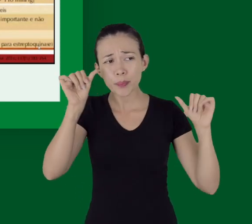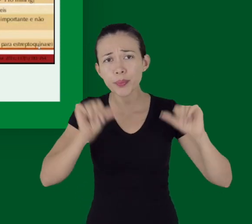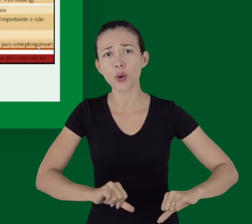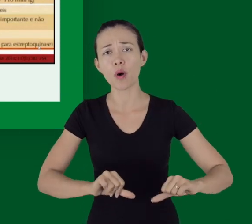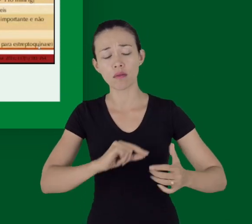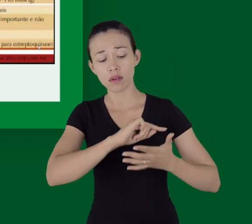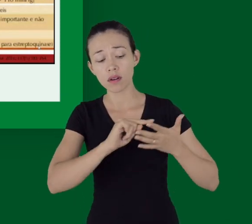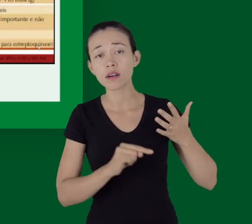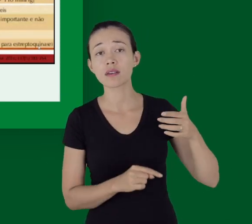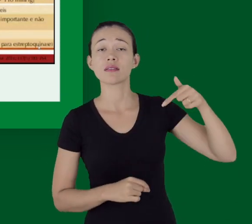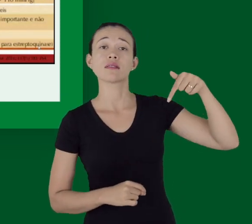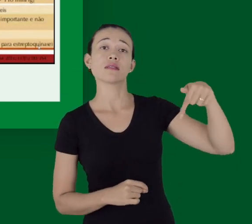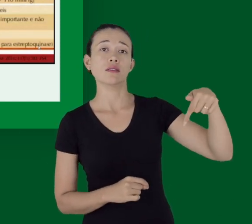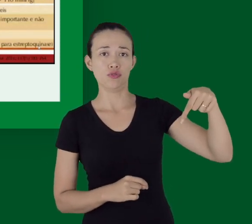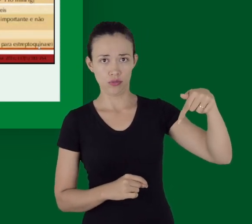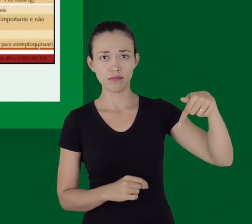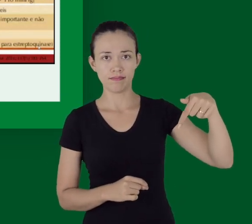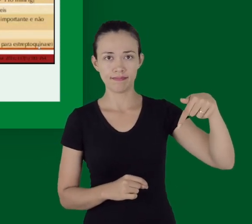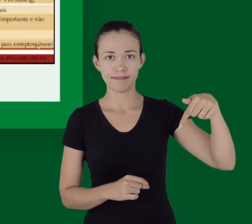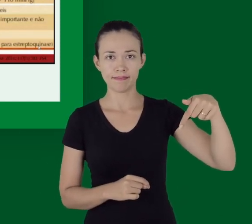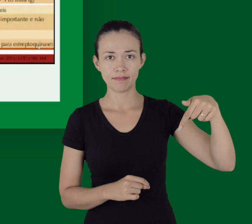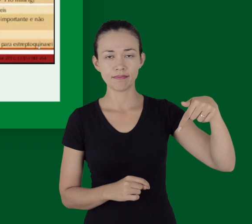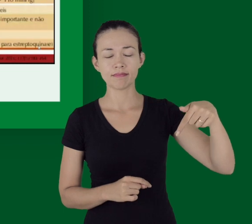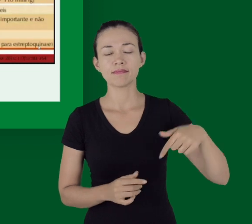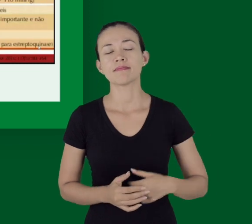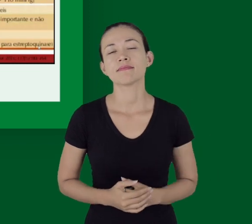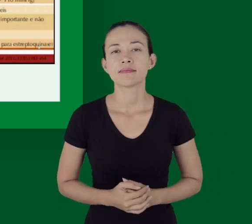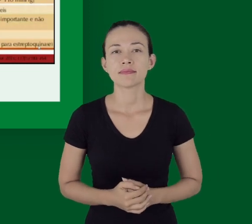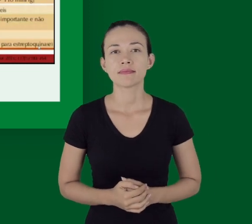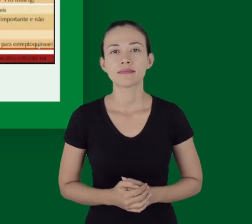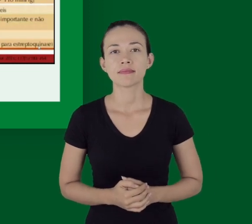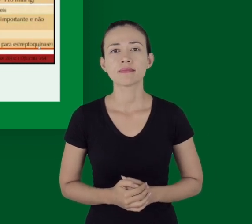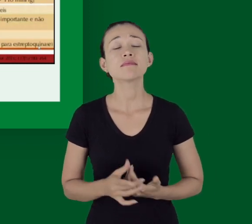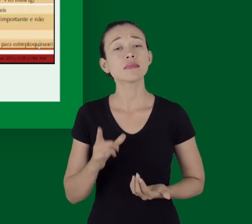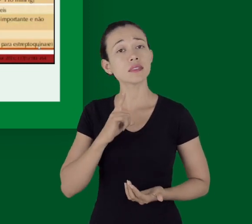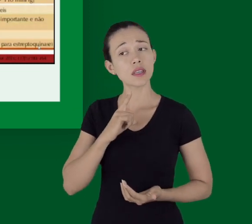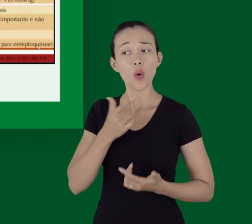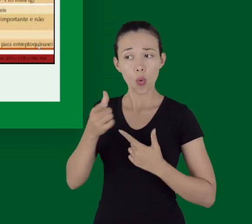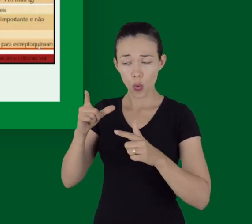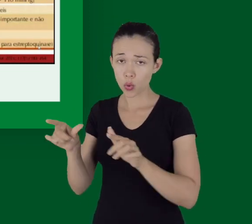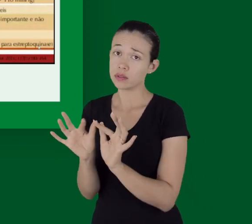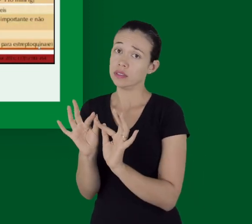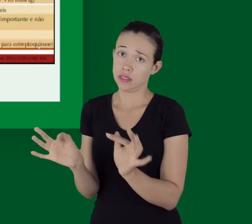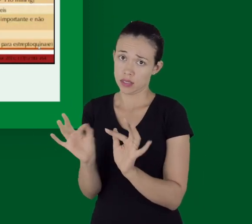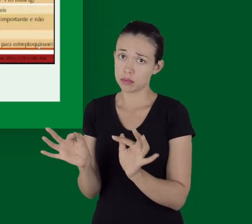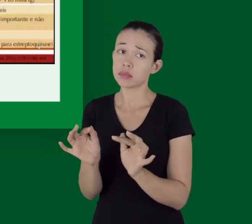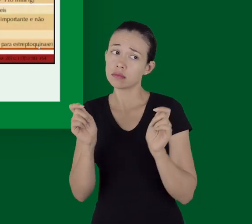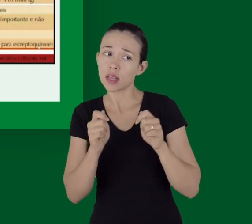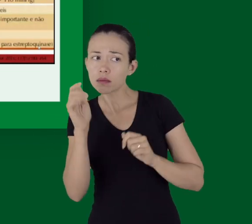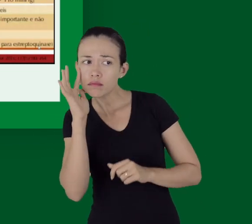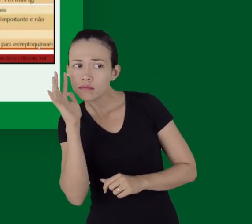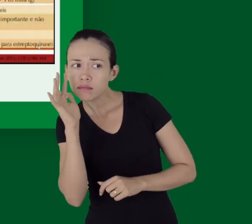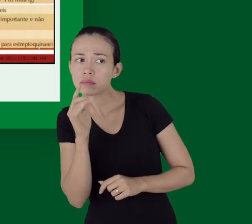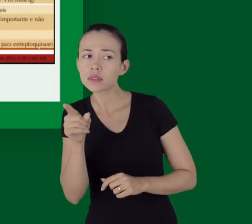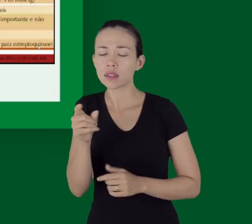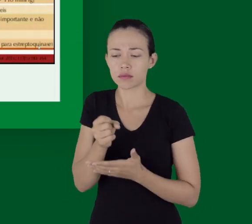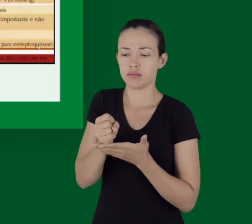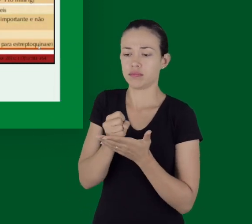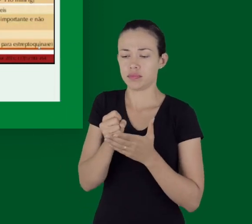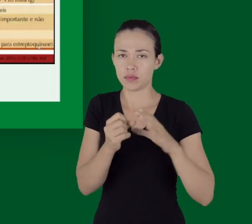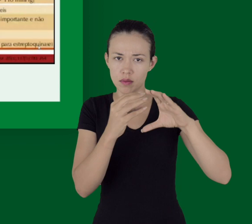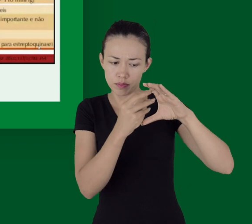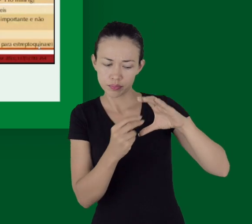As relativas a gente já vai comentar, mas se não for absoluta, você pode pensar em fazer, tá? Quais são as 7 absolutas? Dissecção de